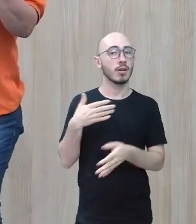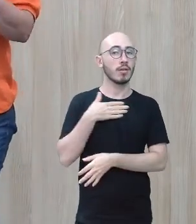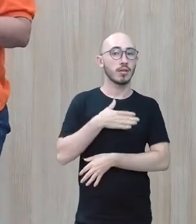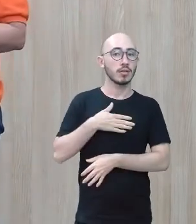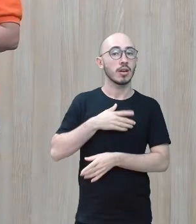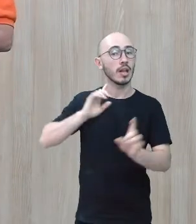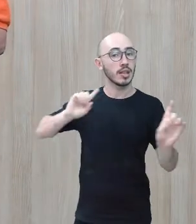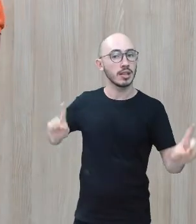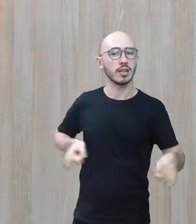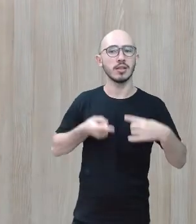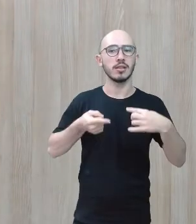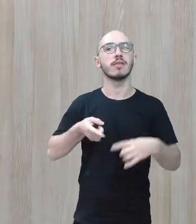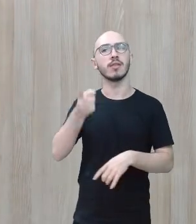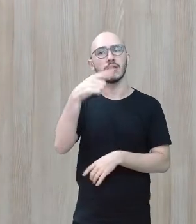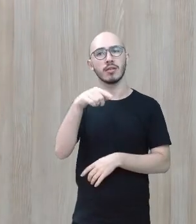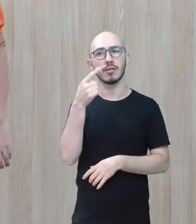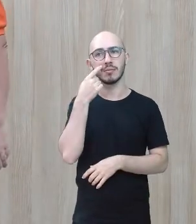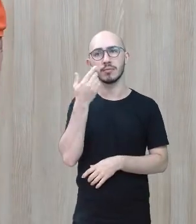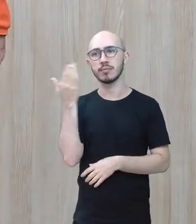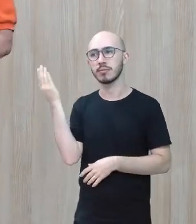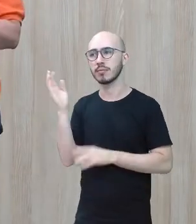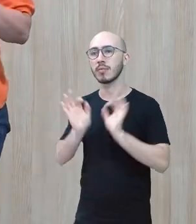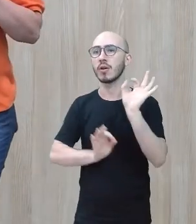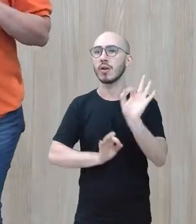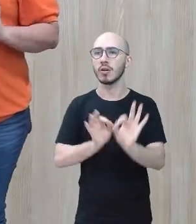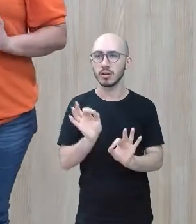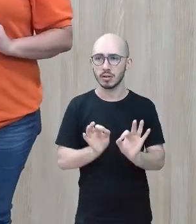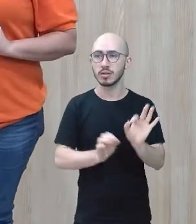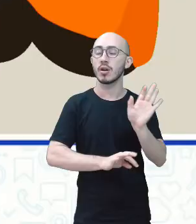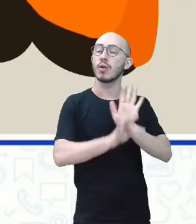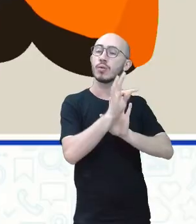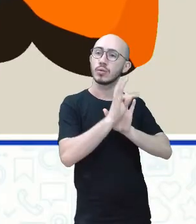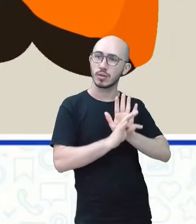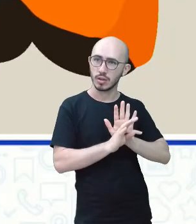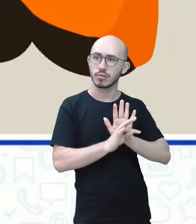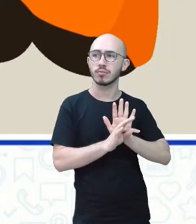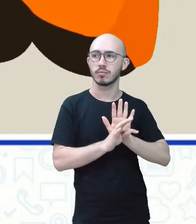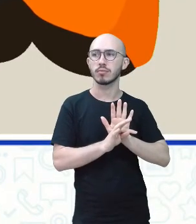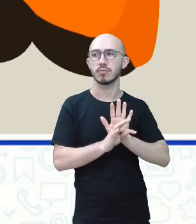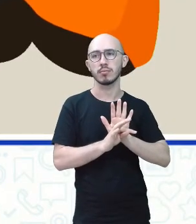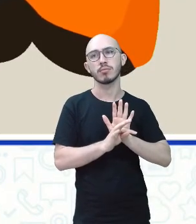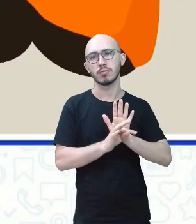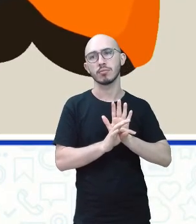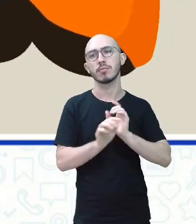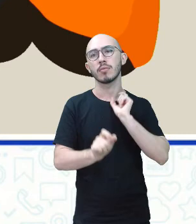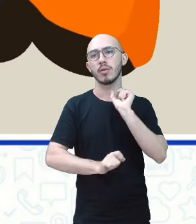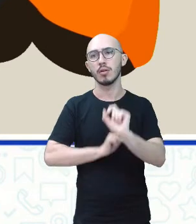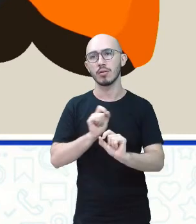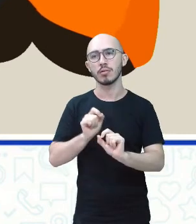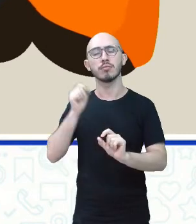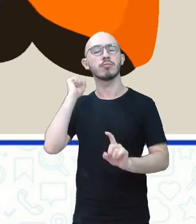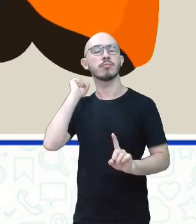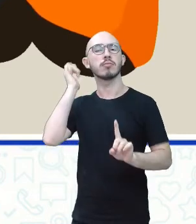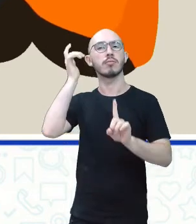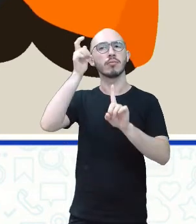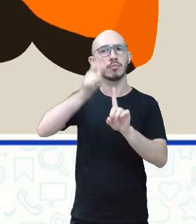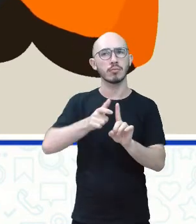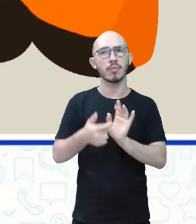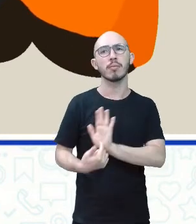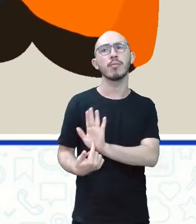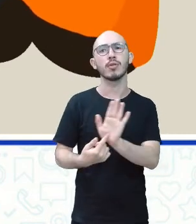de desafiar vocês a estarem organizando um texto biográfico, identificando